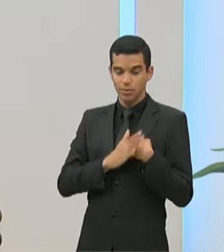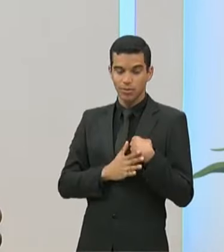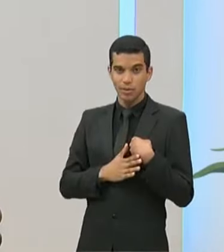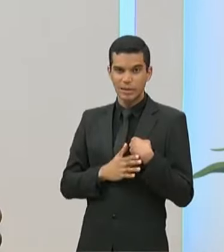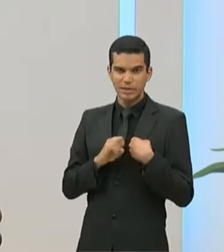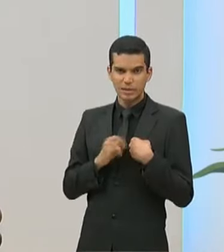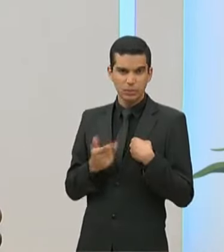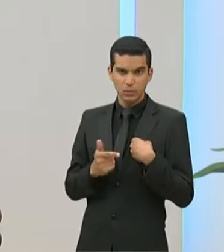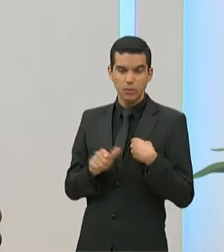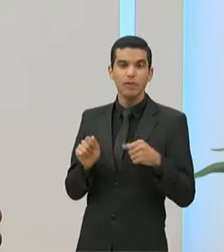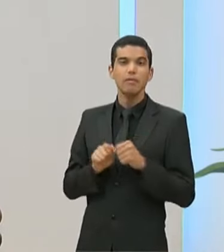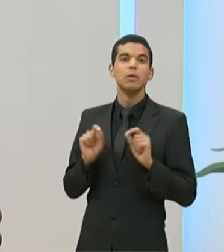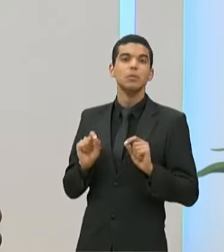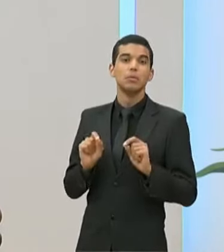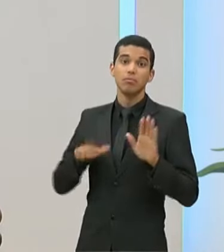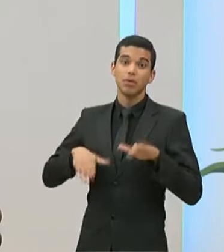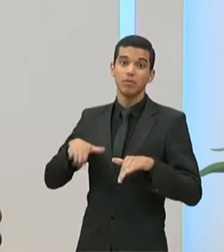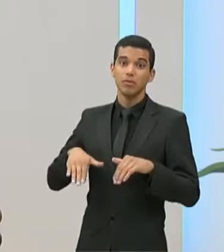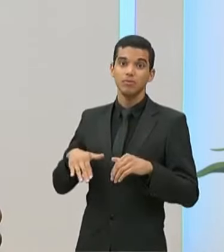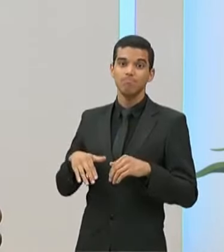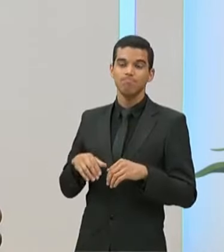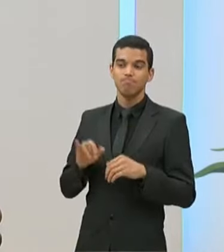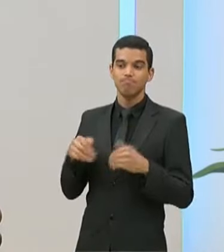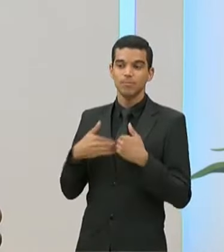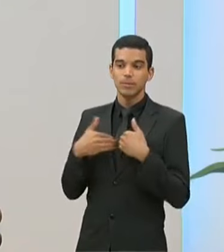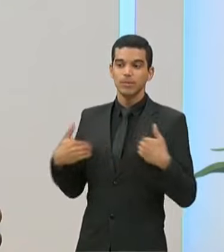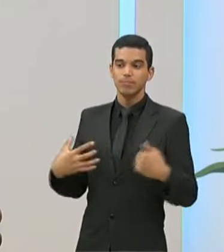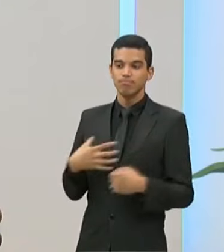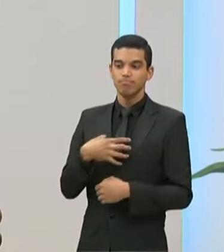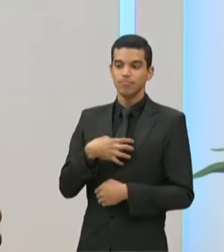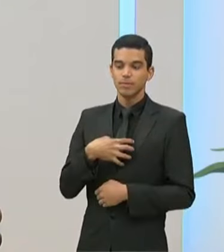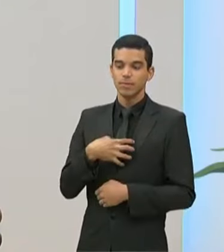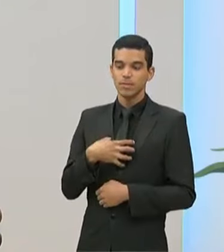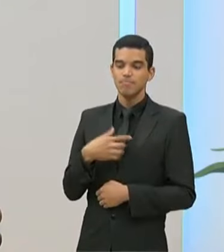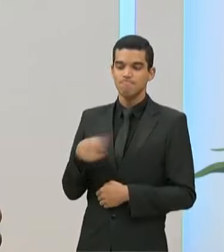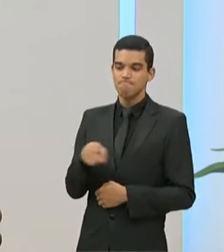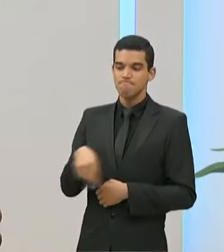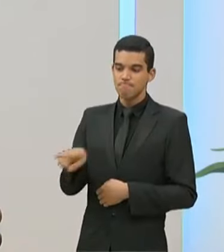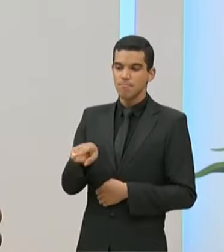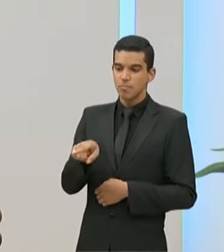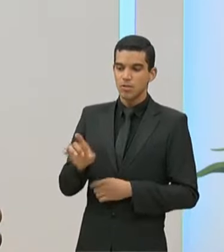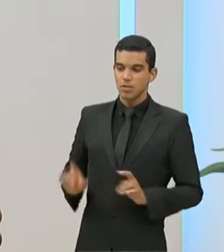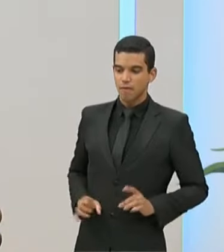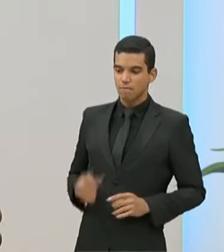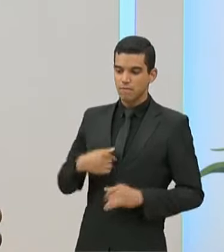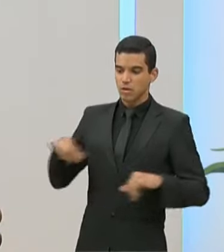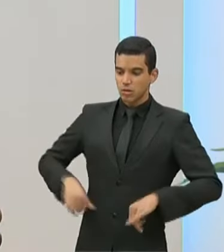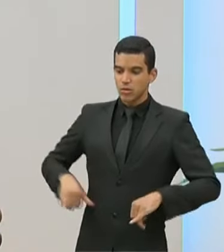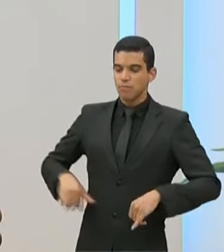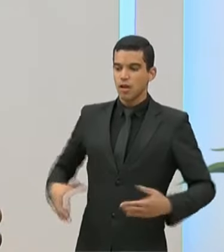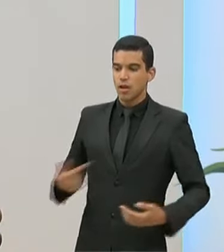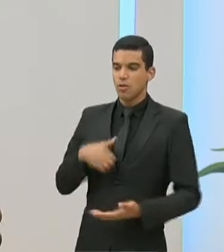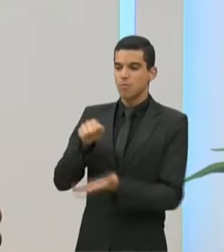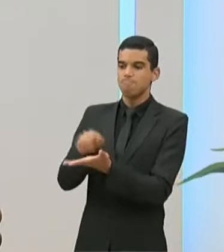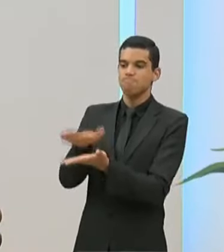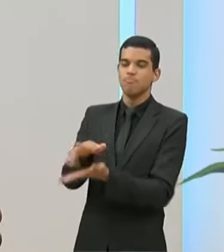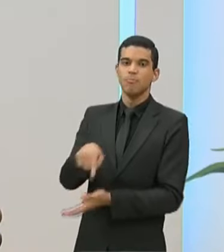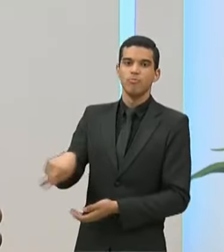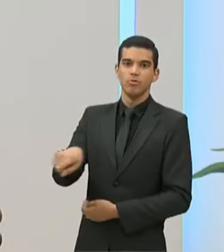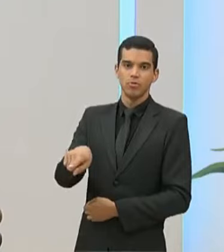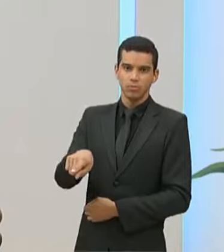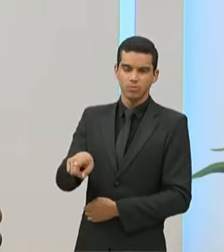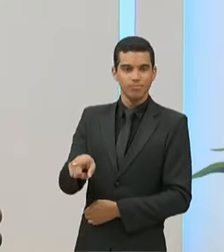na vida dele, podia despertar aquele gatilho da vingança. Mas ele não. Ele